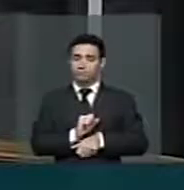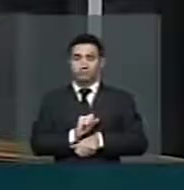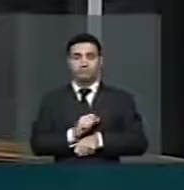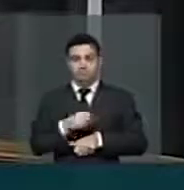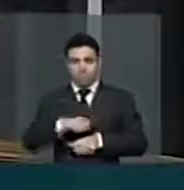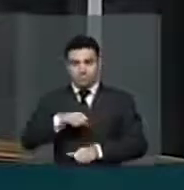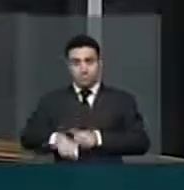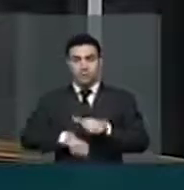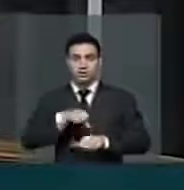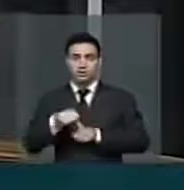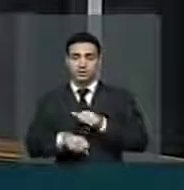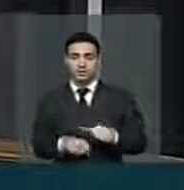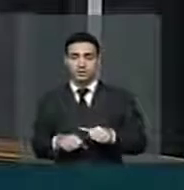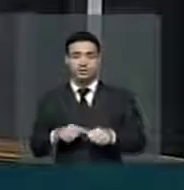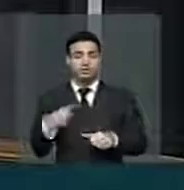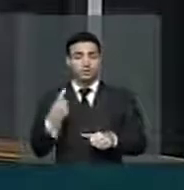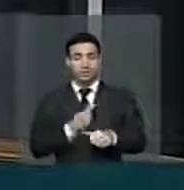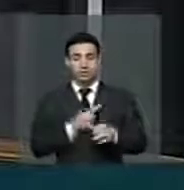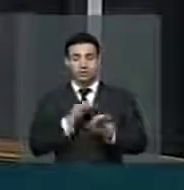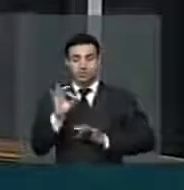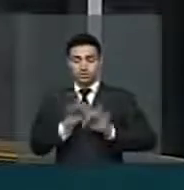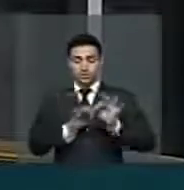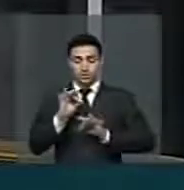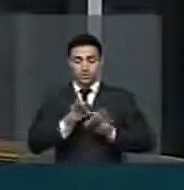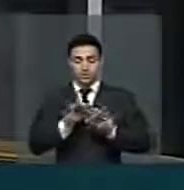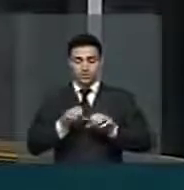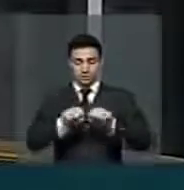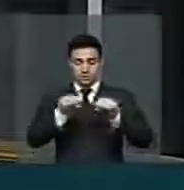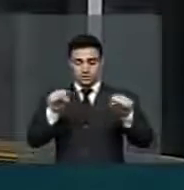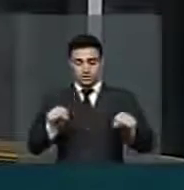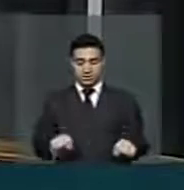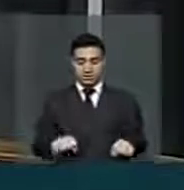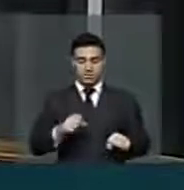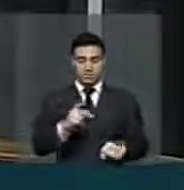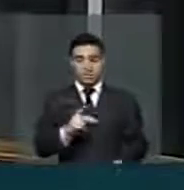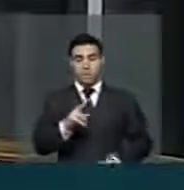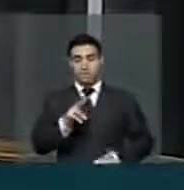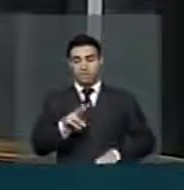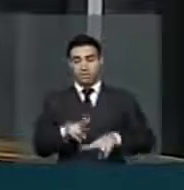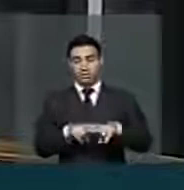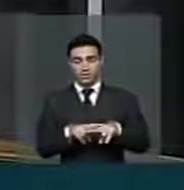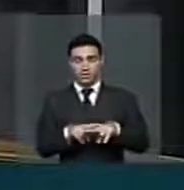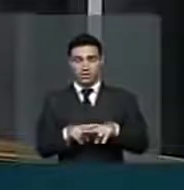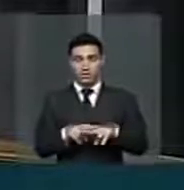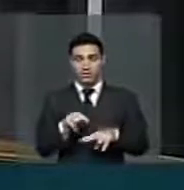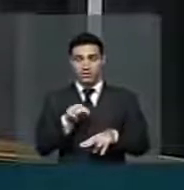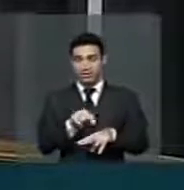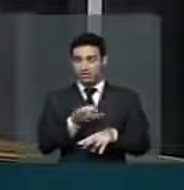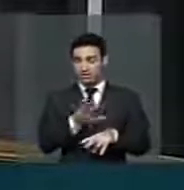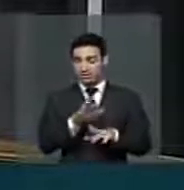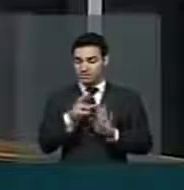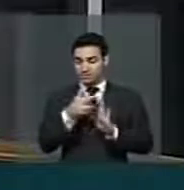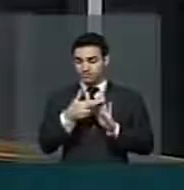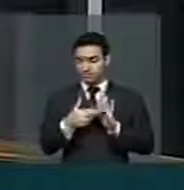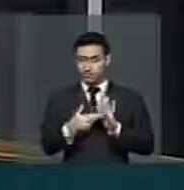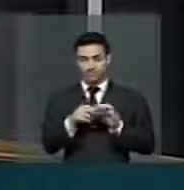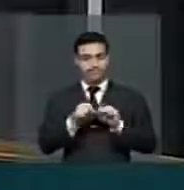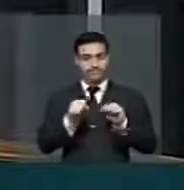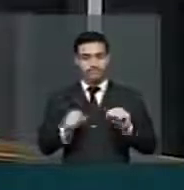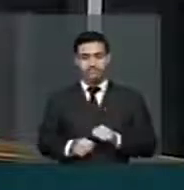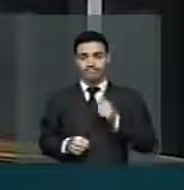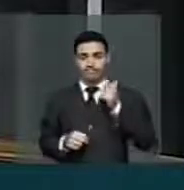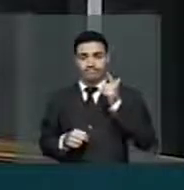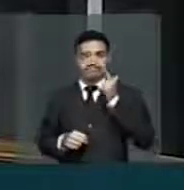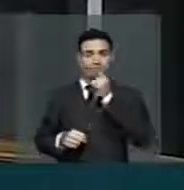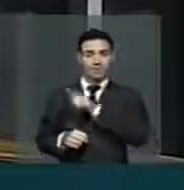encontramos. Temos de reorganizar nosso sistema prisional, que do jeito que se encontra, não consegue